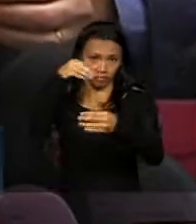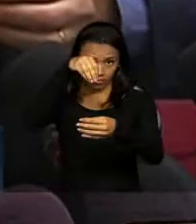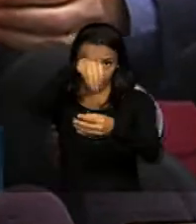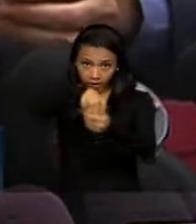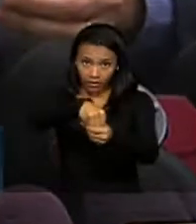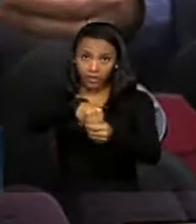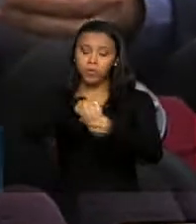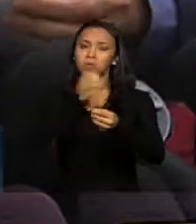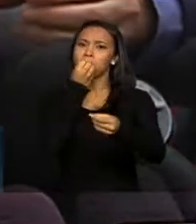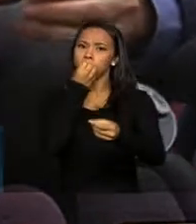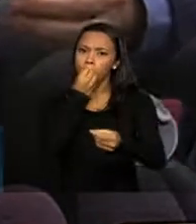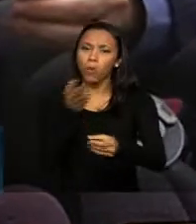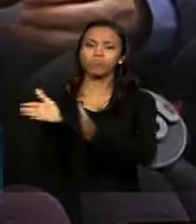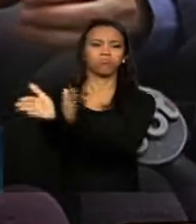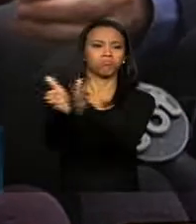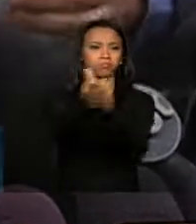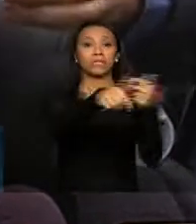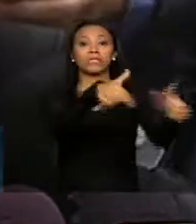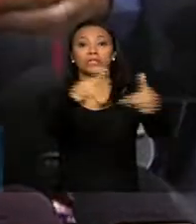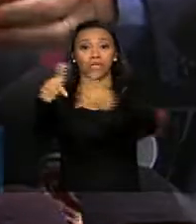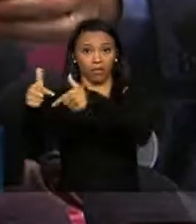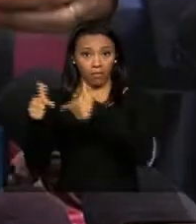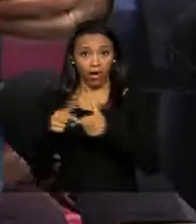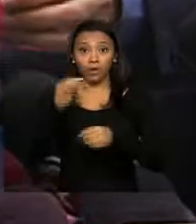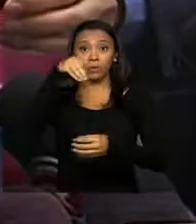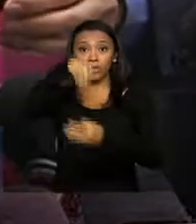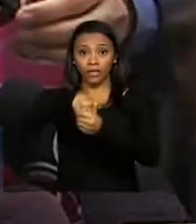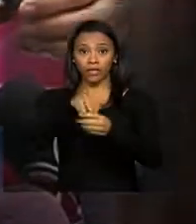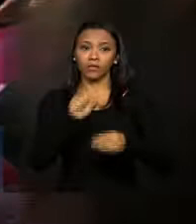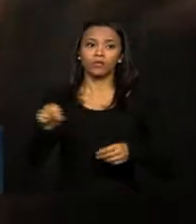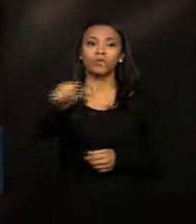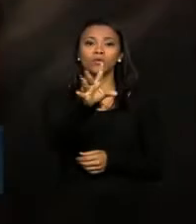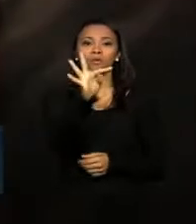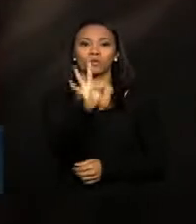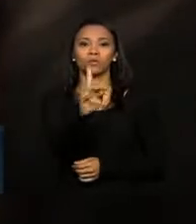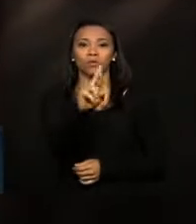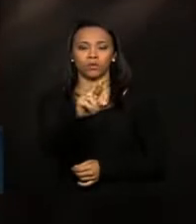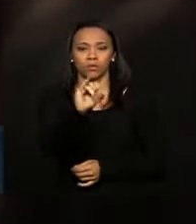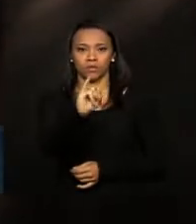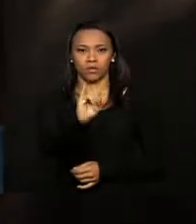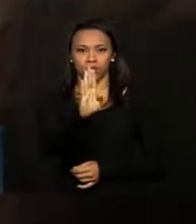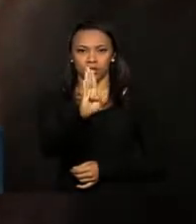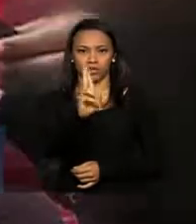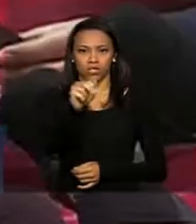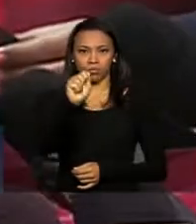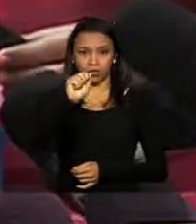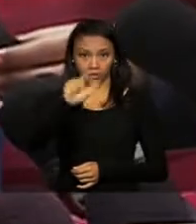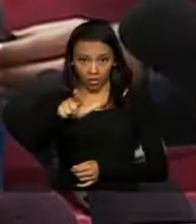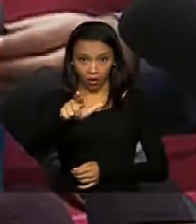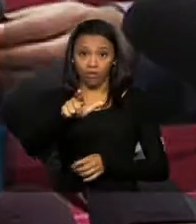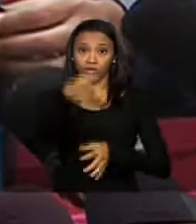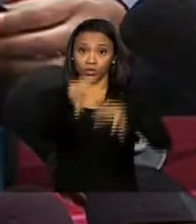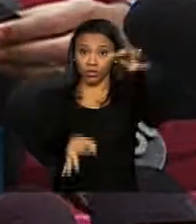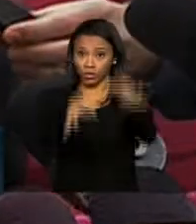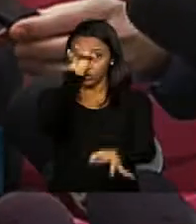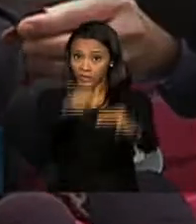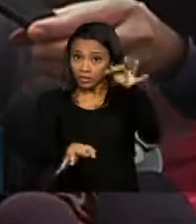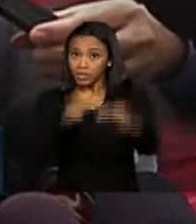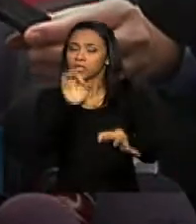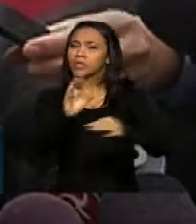fizeram um belíssimo trabalho de votação quase rápida veloz dos principais casos de